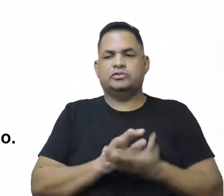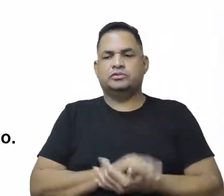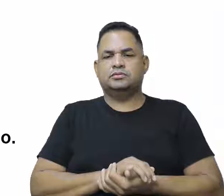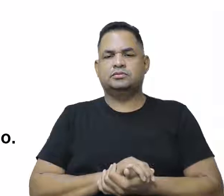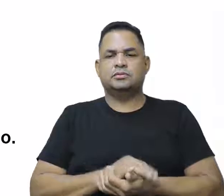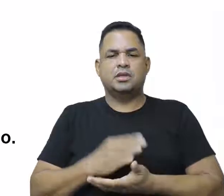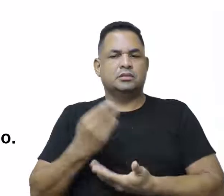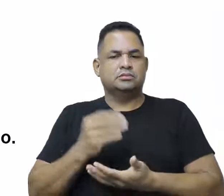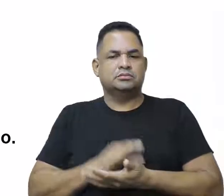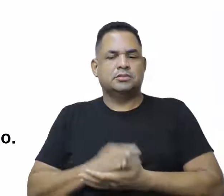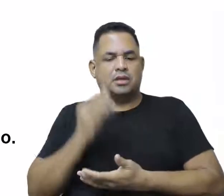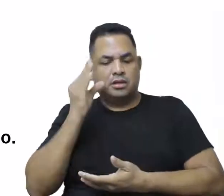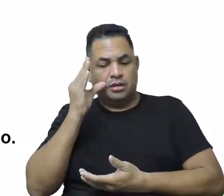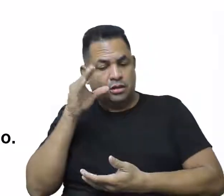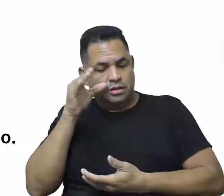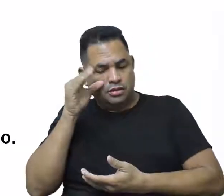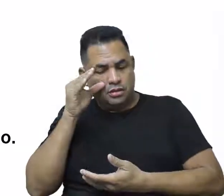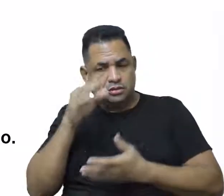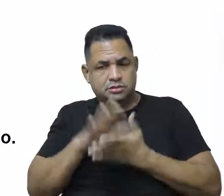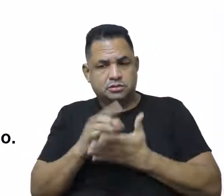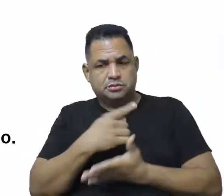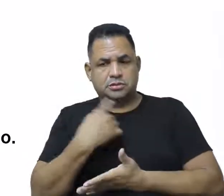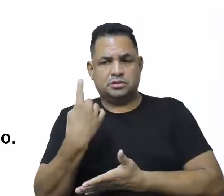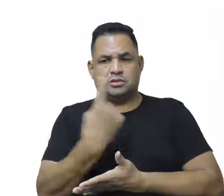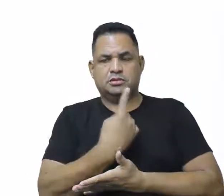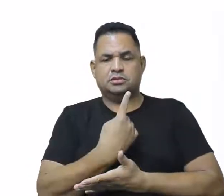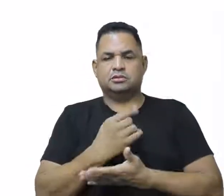nós também conhecer, para a gente poder interagir.